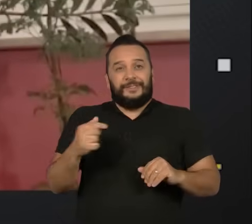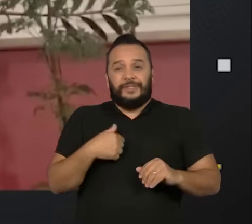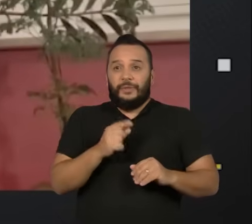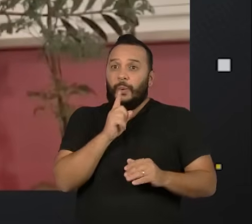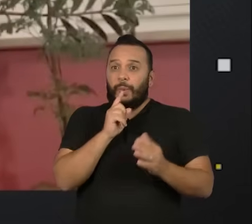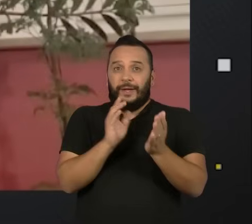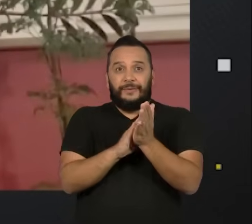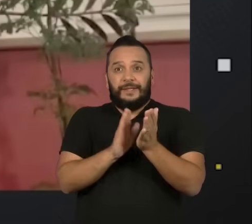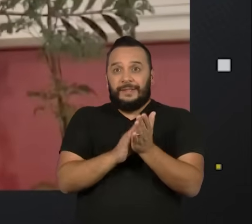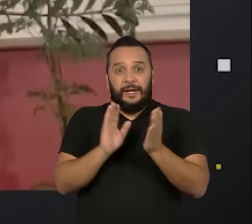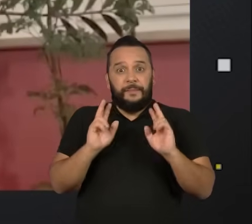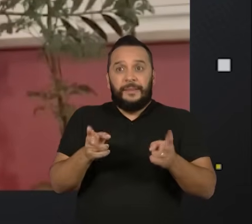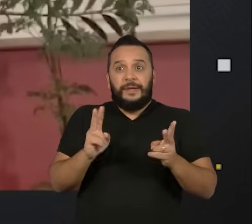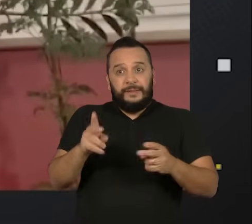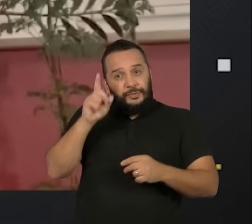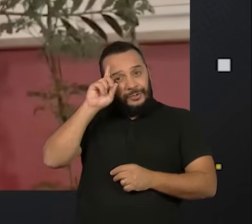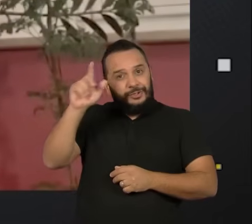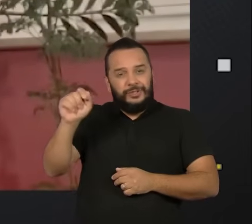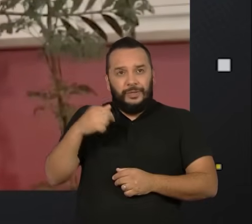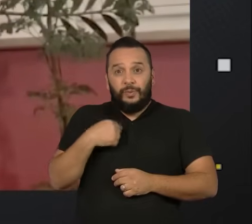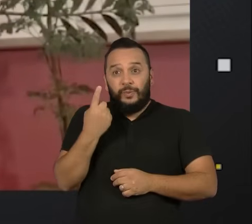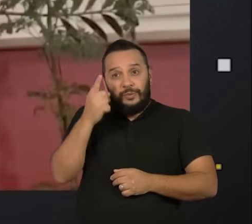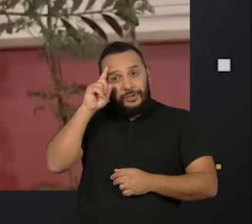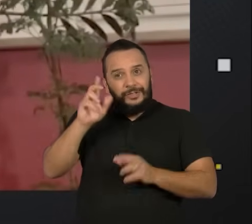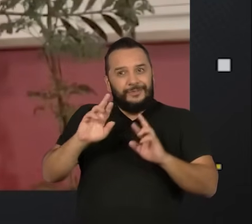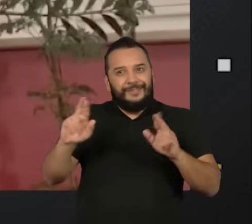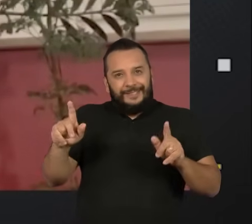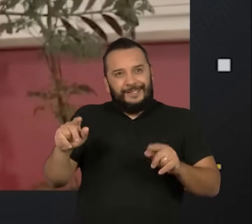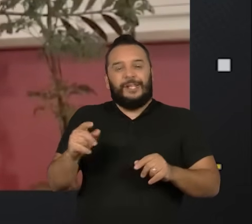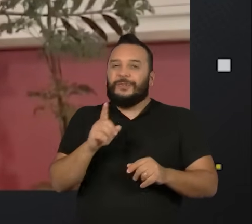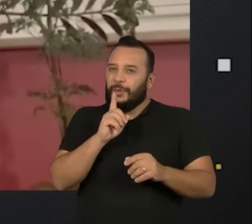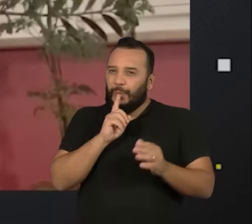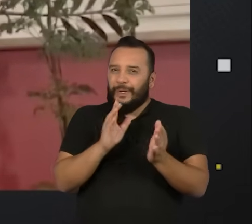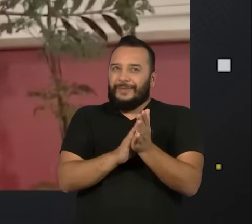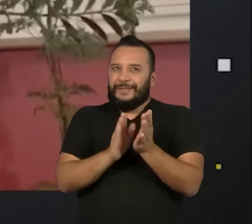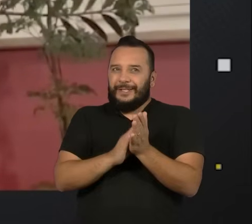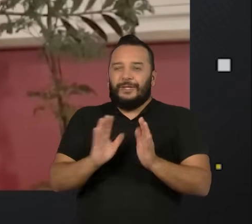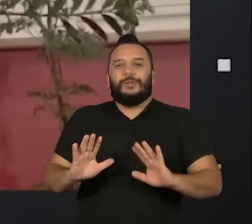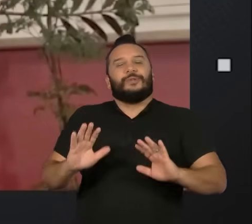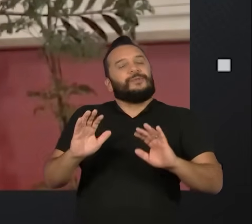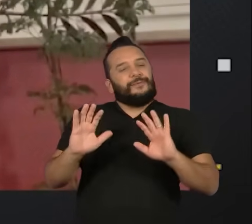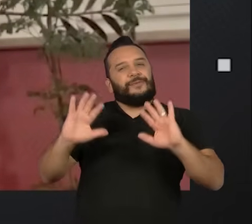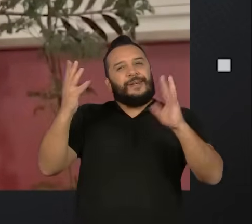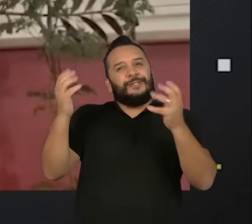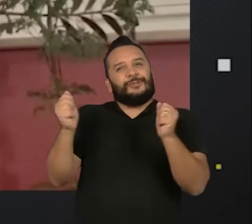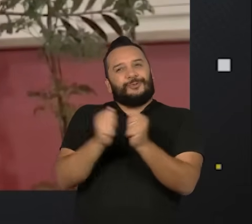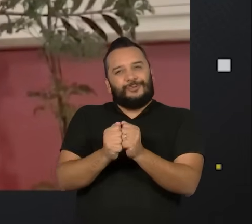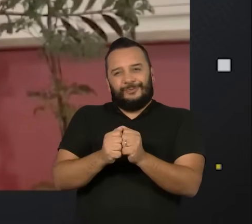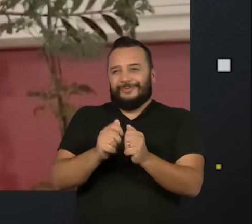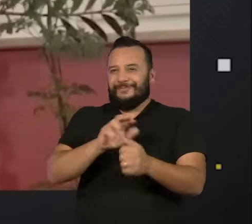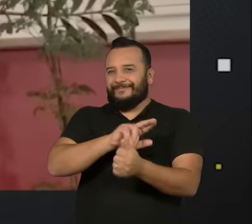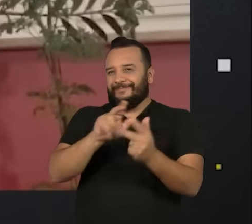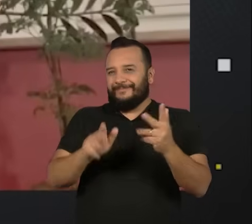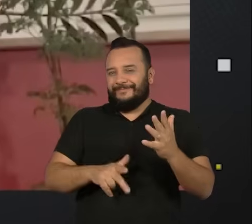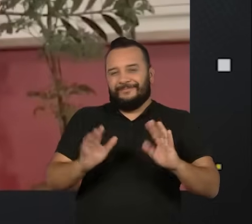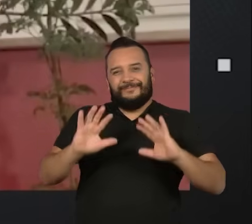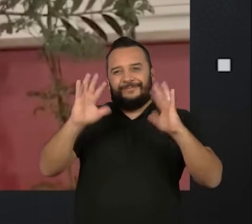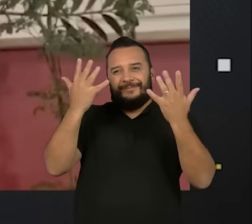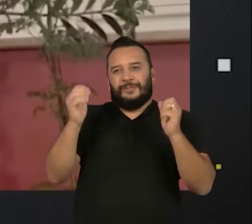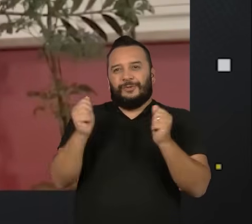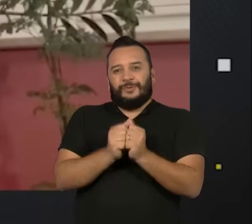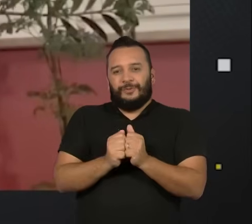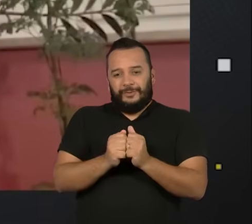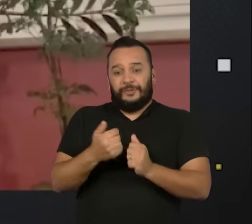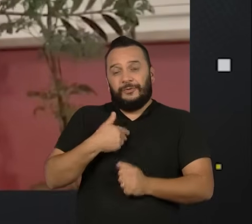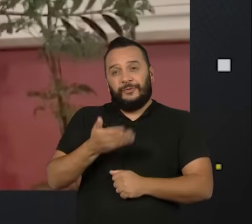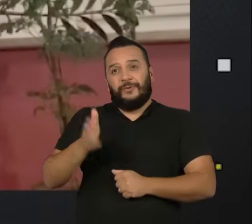no mesmo dia, assim, com um dia de diferença. Então a gente comemorou muito aniversário junto. A gente fez muita festa junta. A gente foi a muita